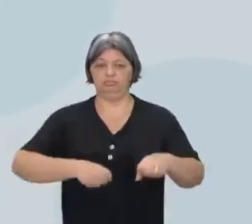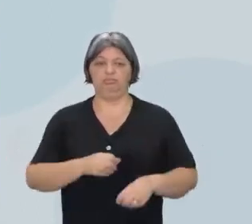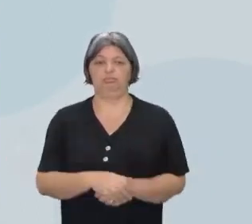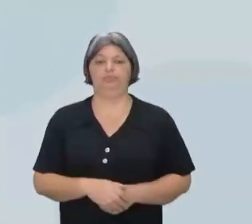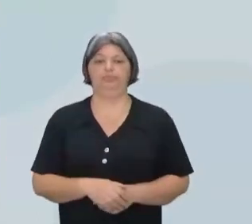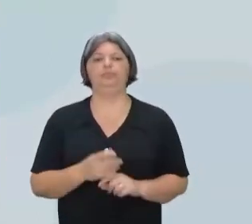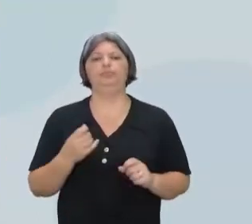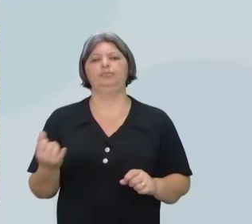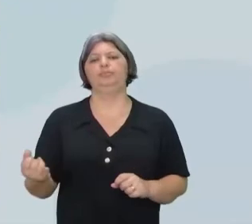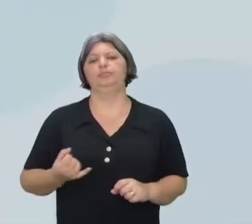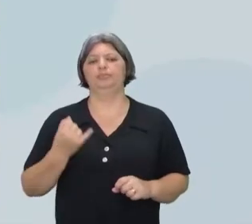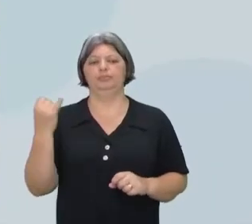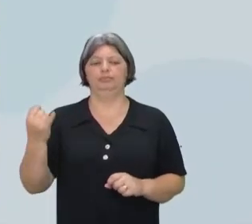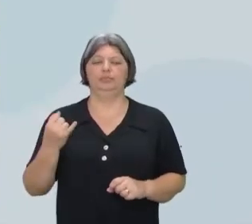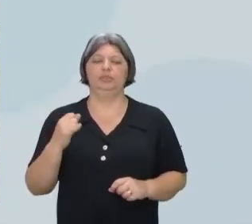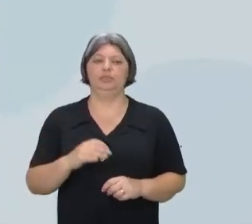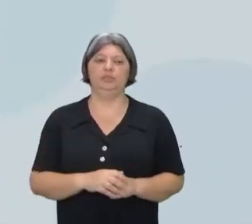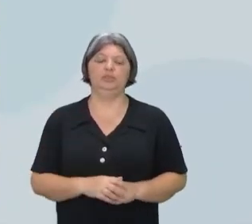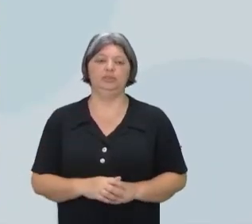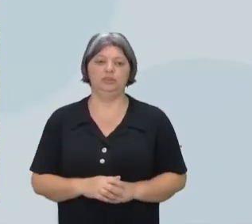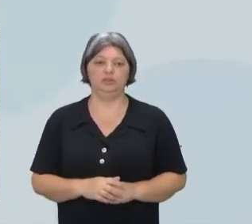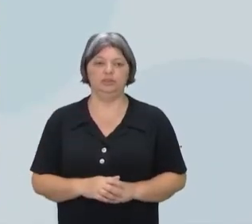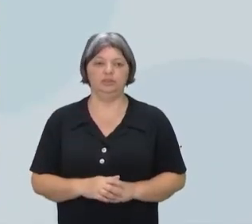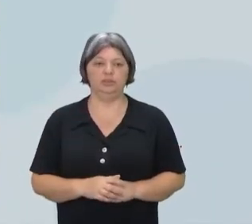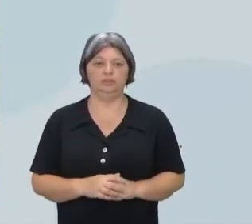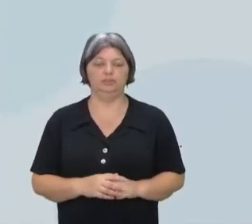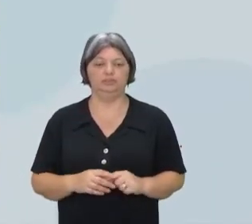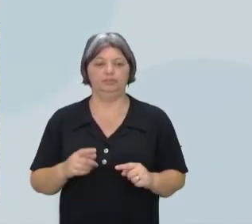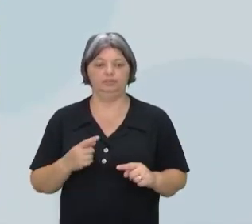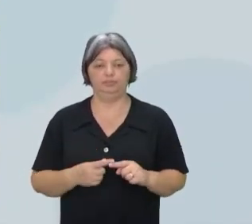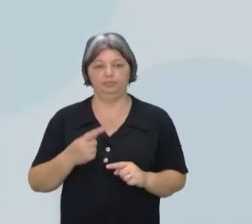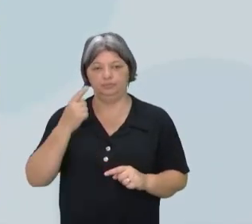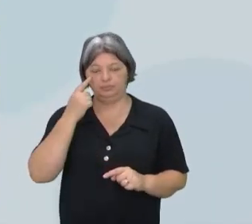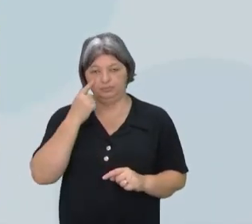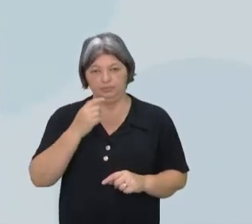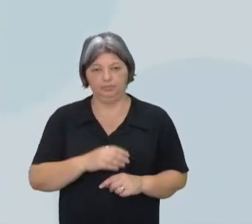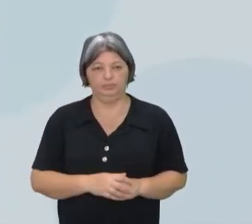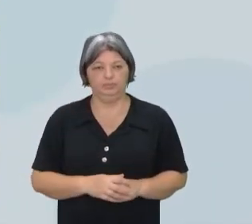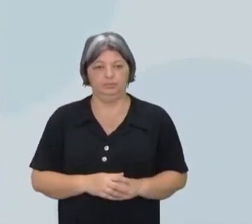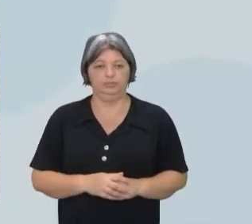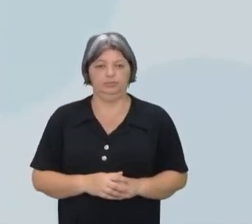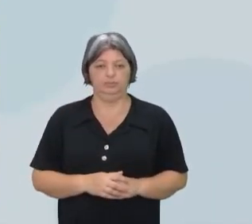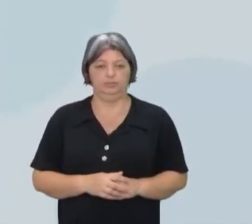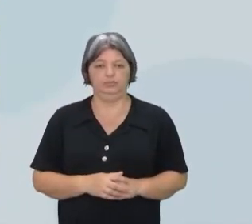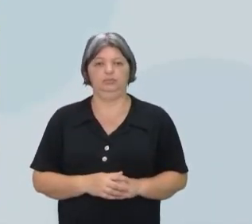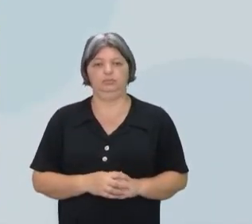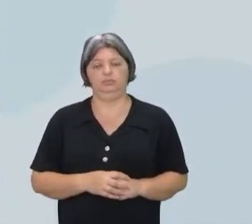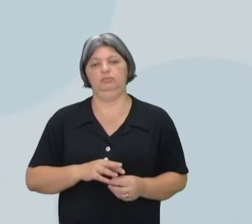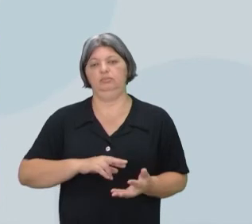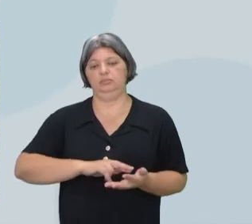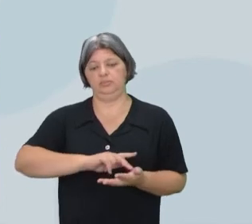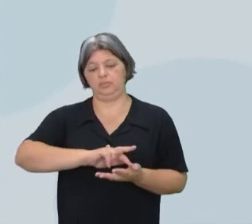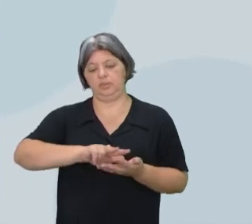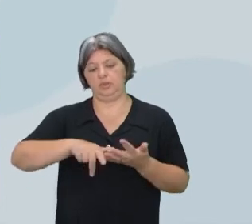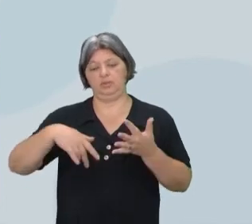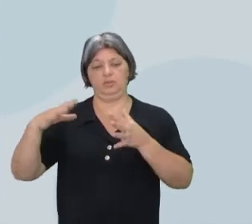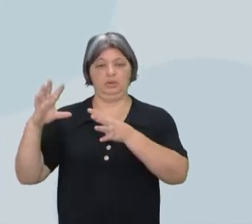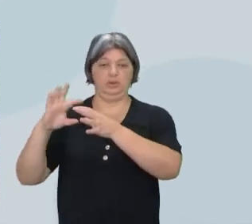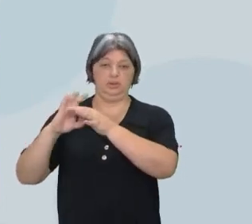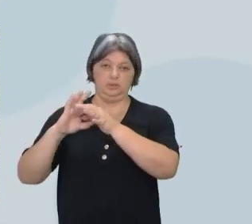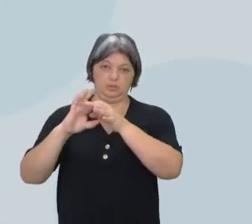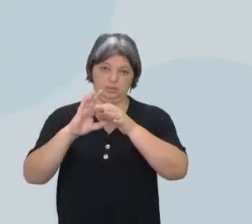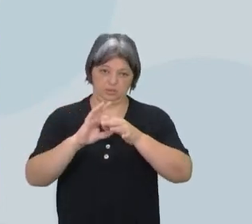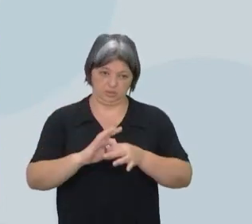observar dessas imagens, né? Que o equilíbrio, ele aparece em N contextos, né? Mas ele